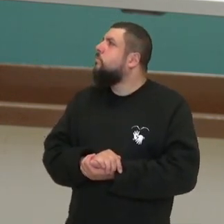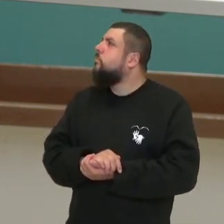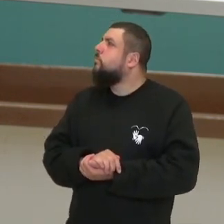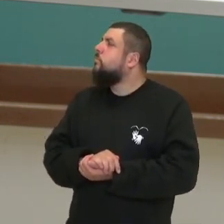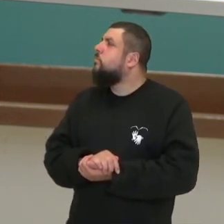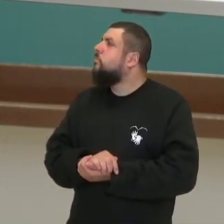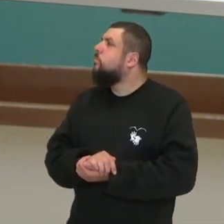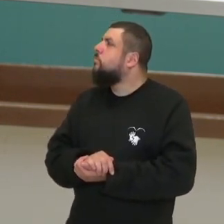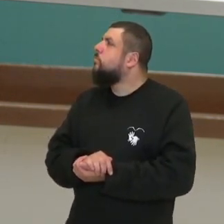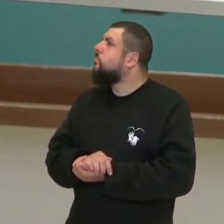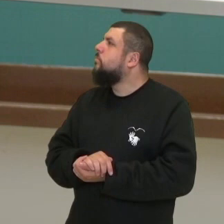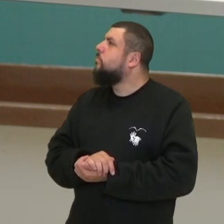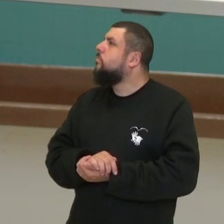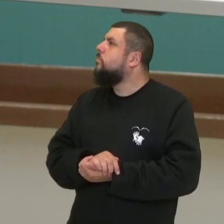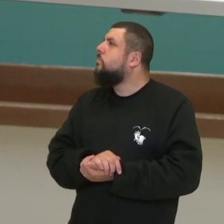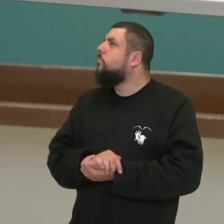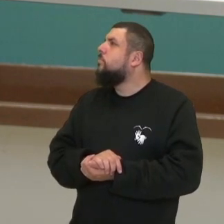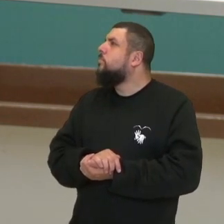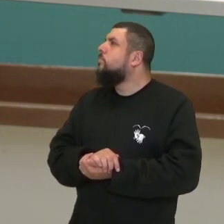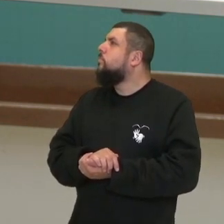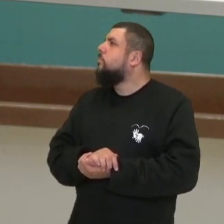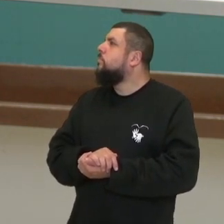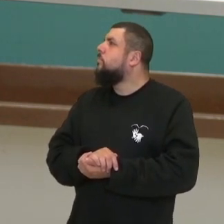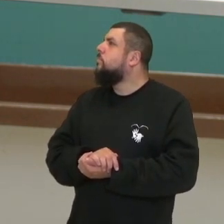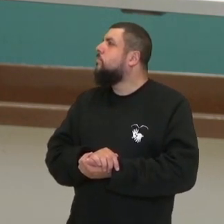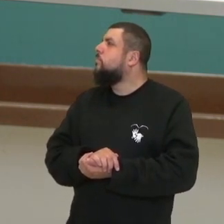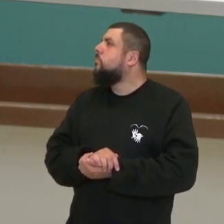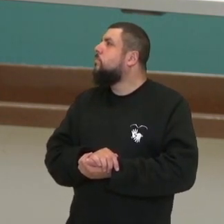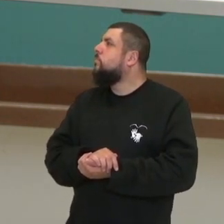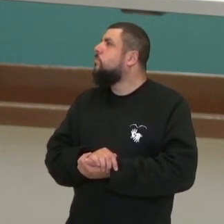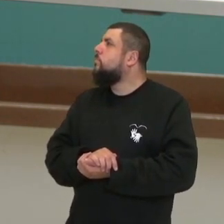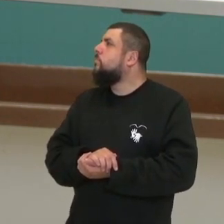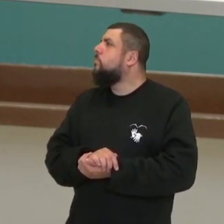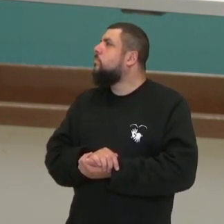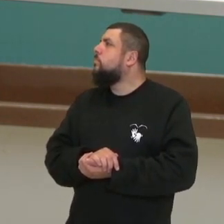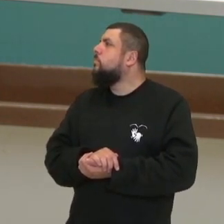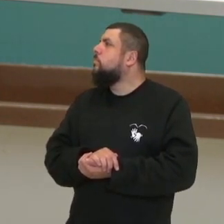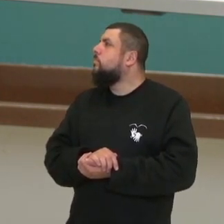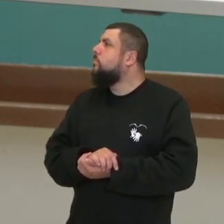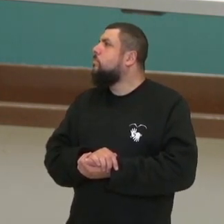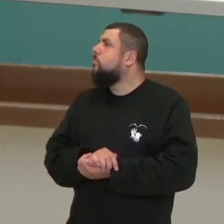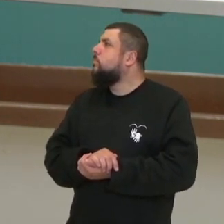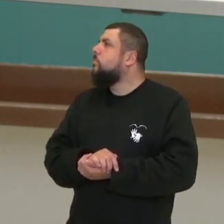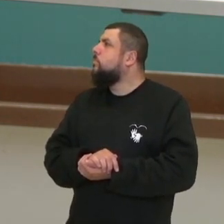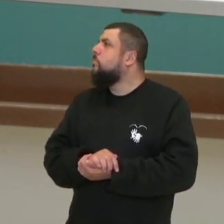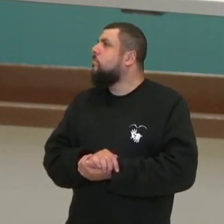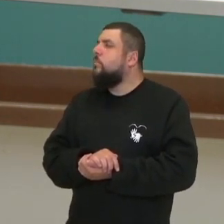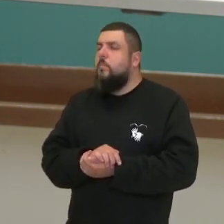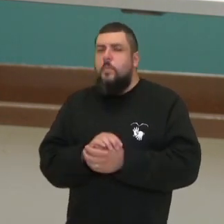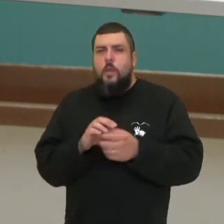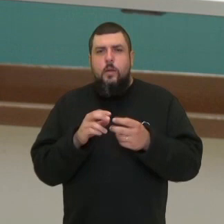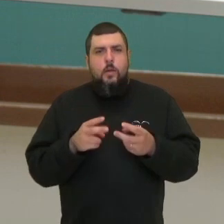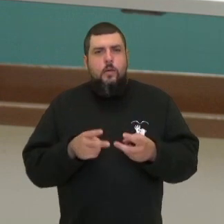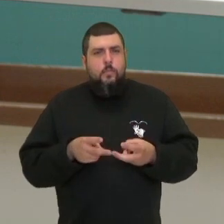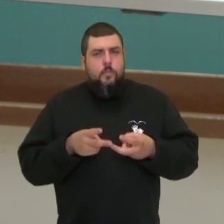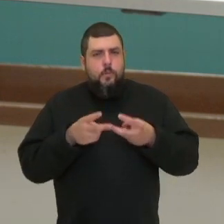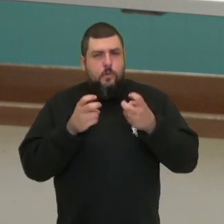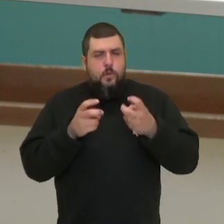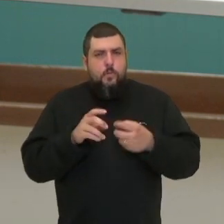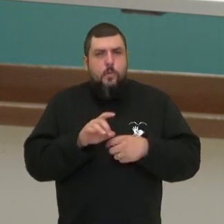Lancei 3 moedas. 8 resultados. Então, notem que para cada número de moeda,